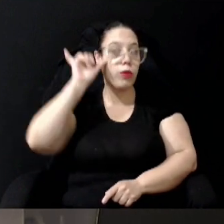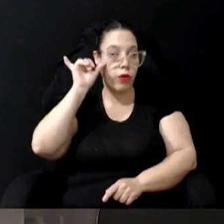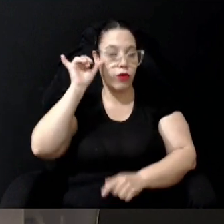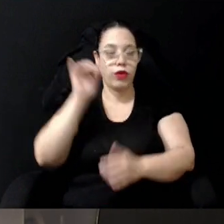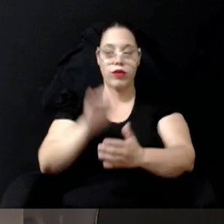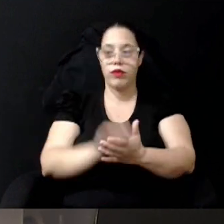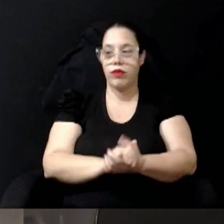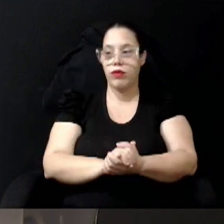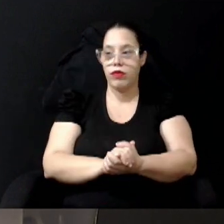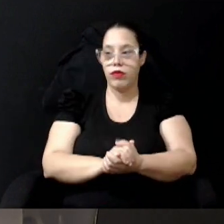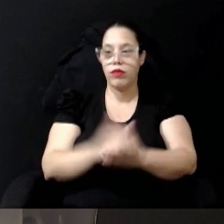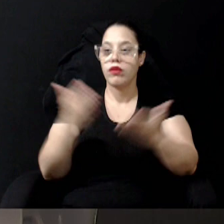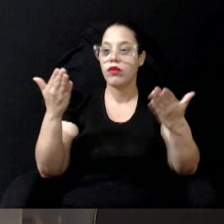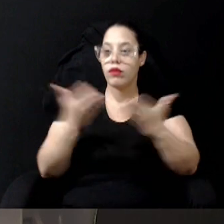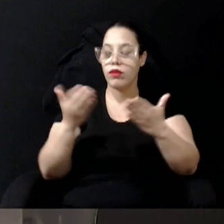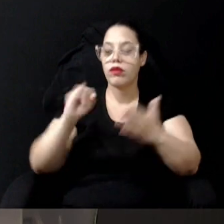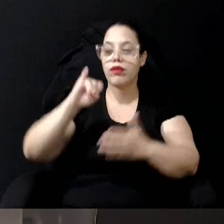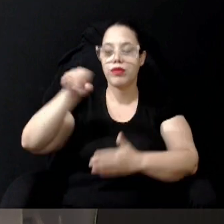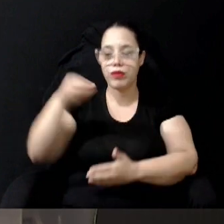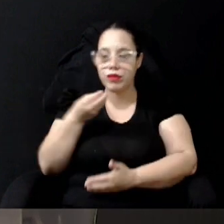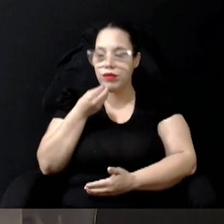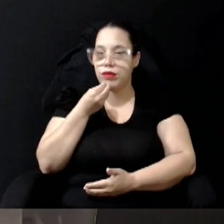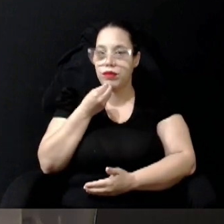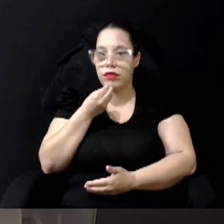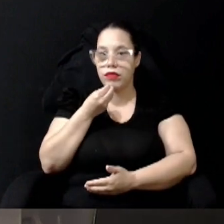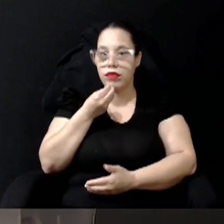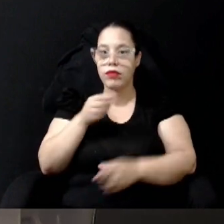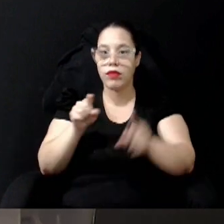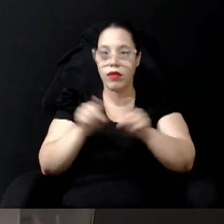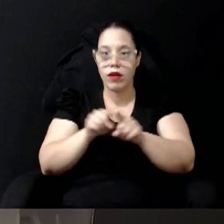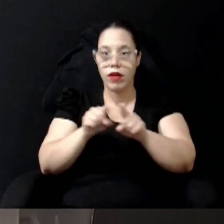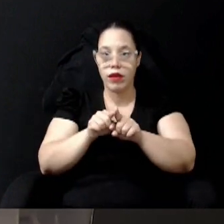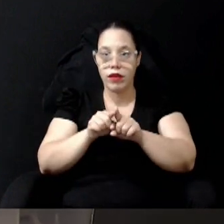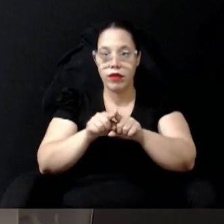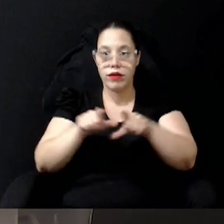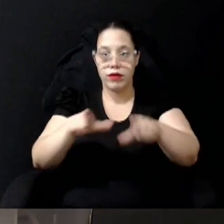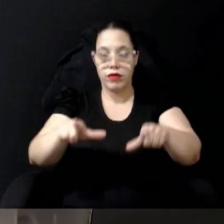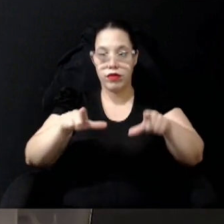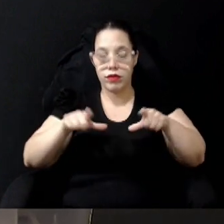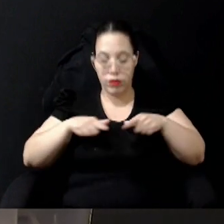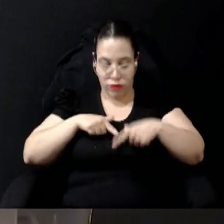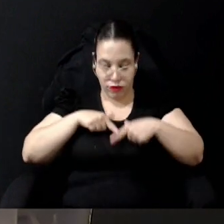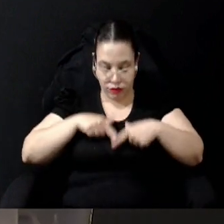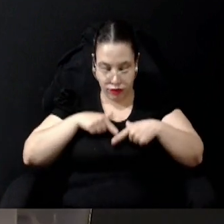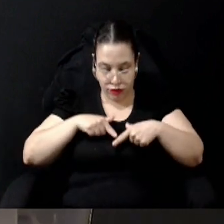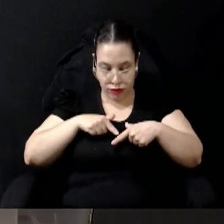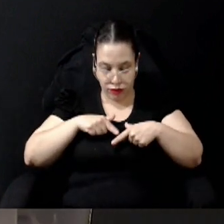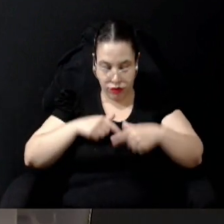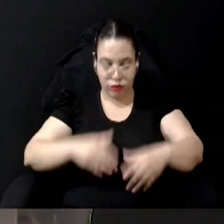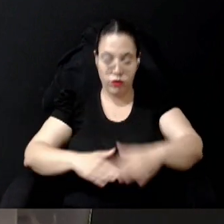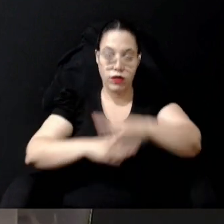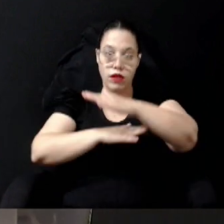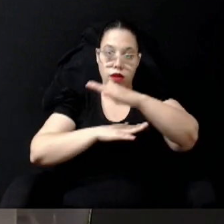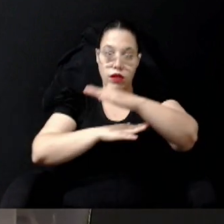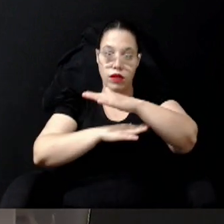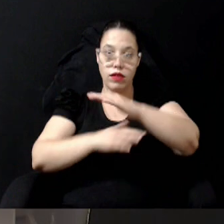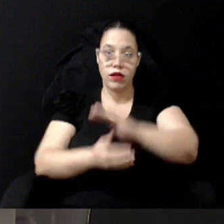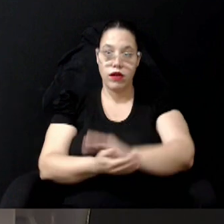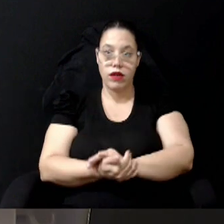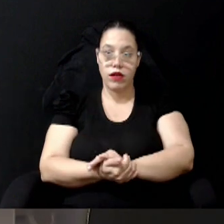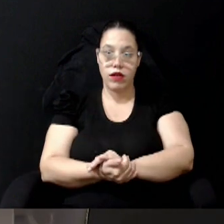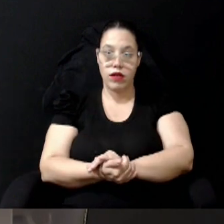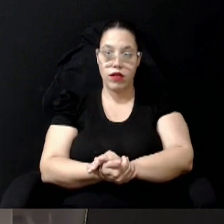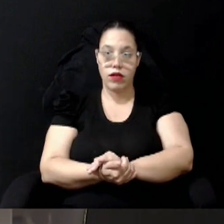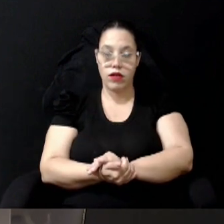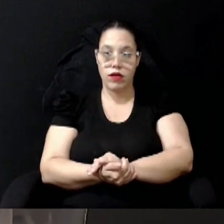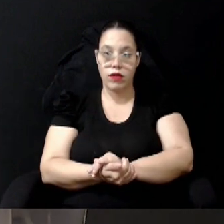Nesta oportunidade, também faremos a entrega da medalha Câmara Municipal de Campinas, outorgada a